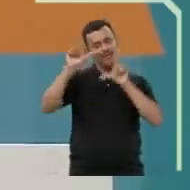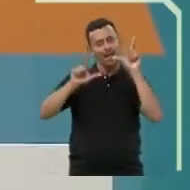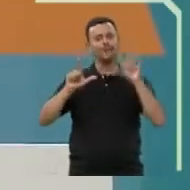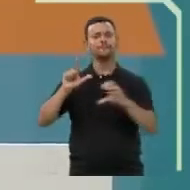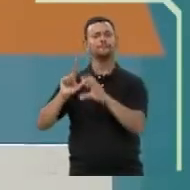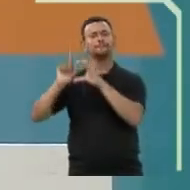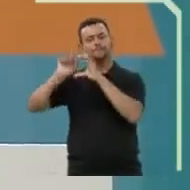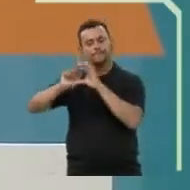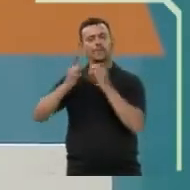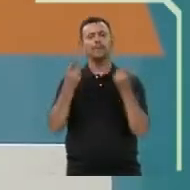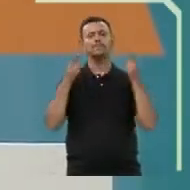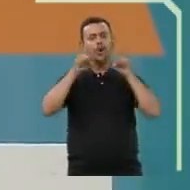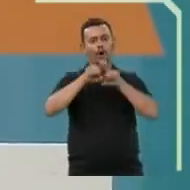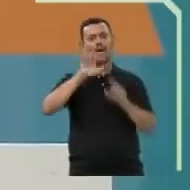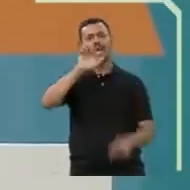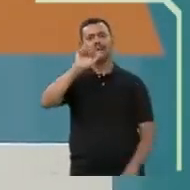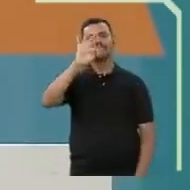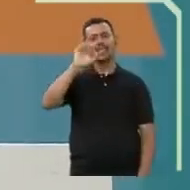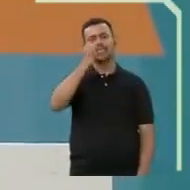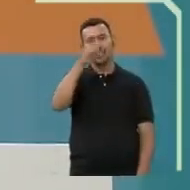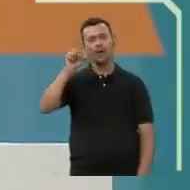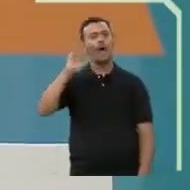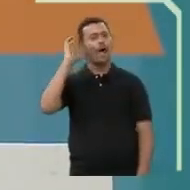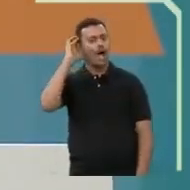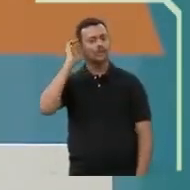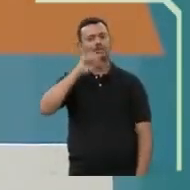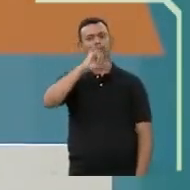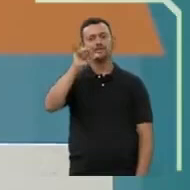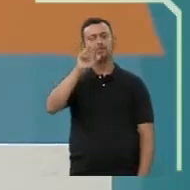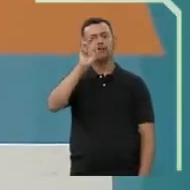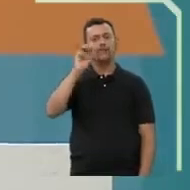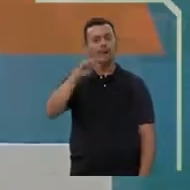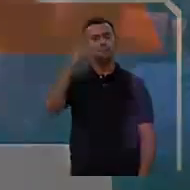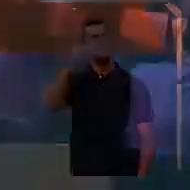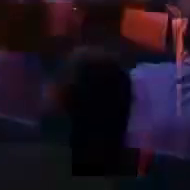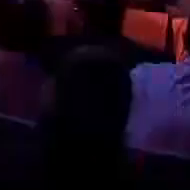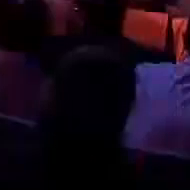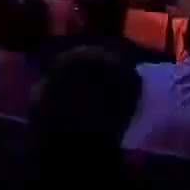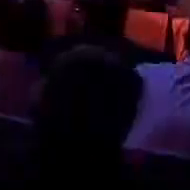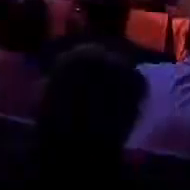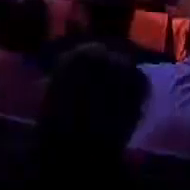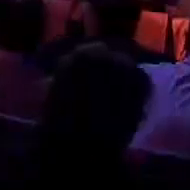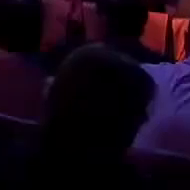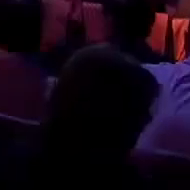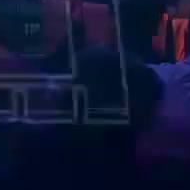parceria com o Estadão, a Rádio Jovem Pan e o Twitter. Música.